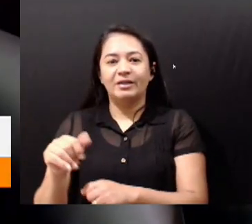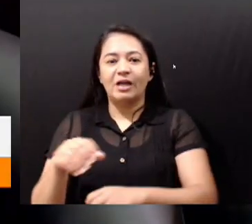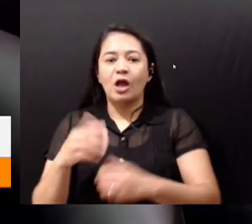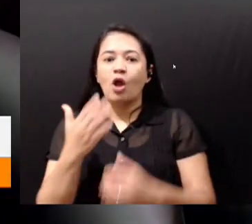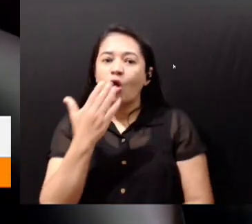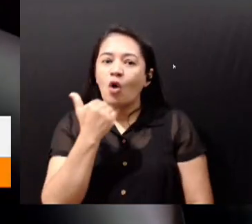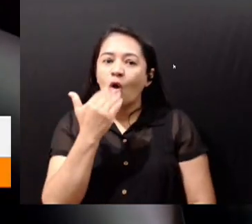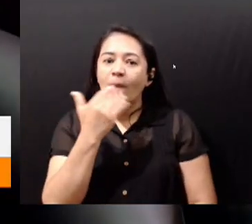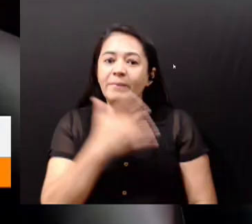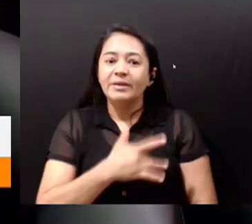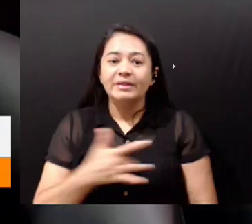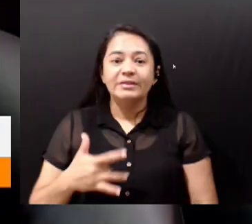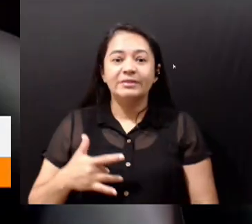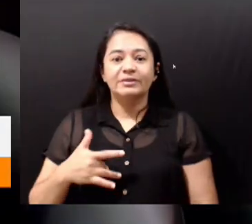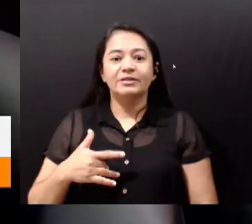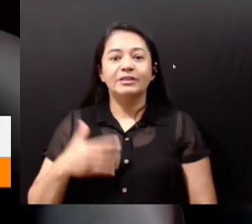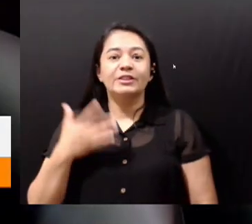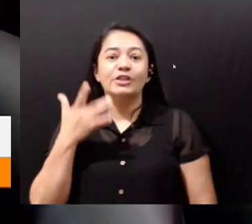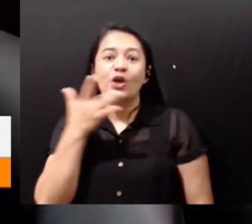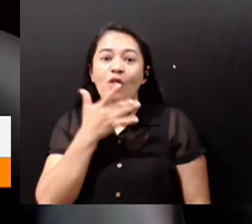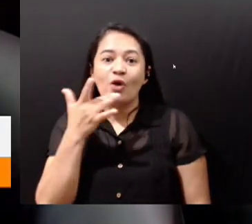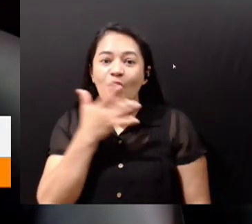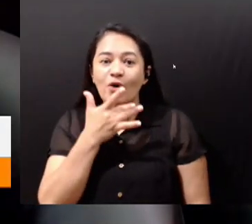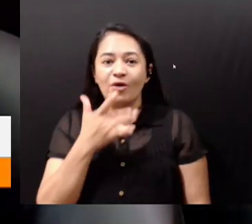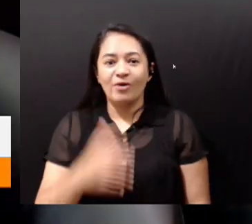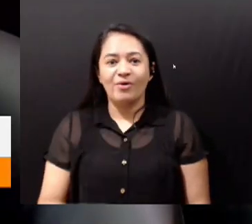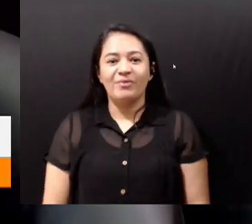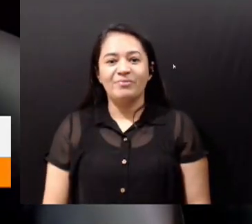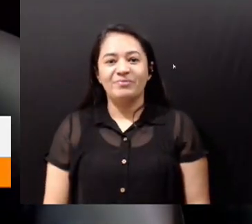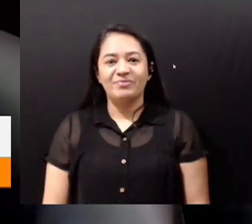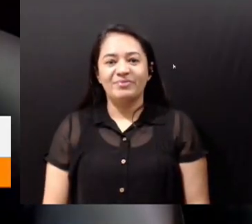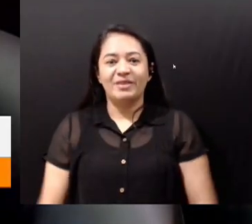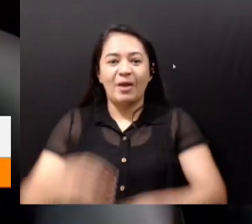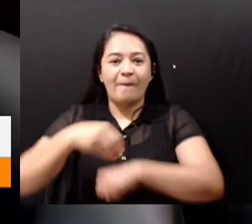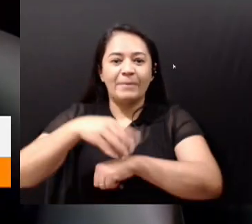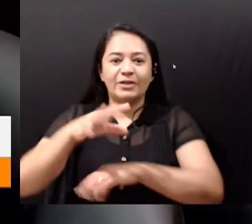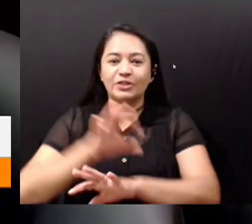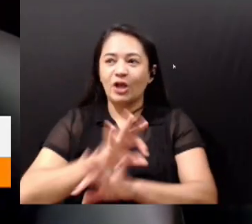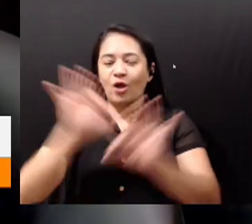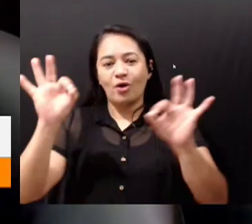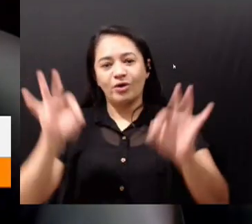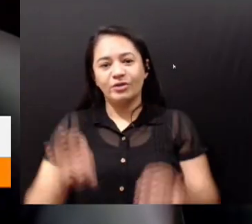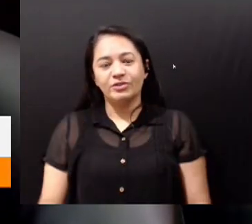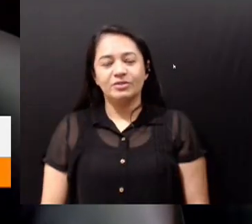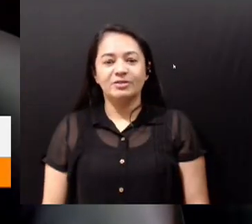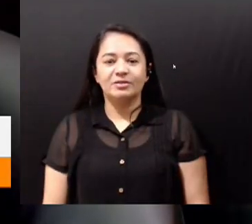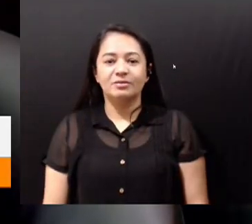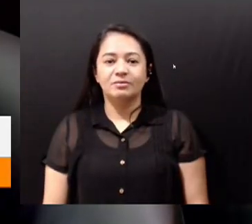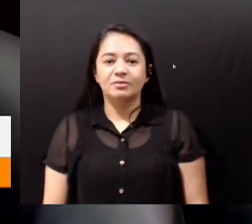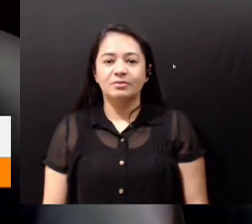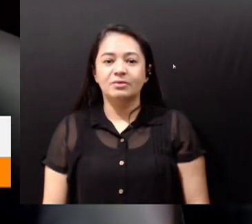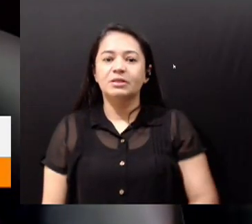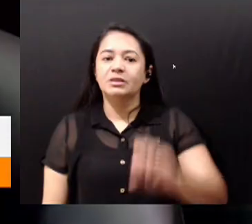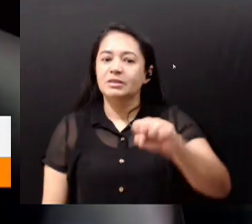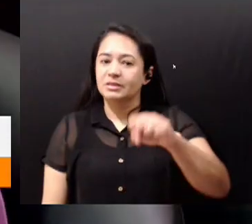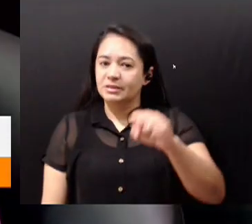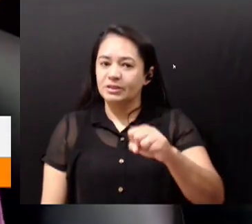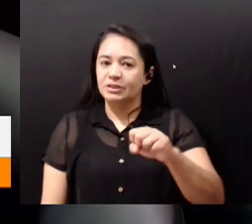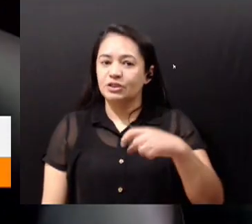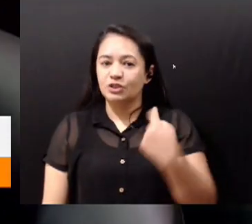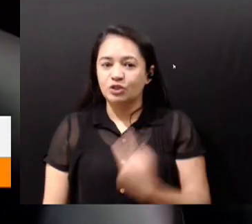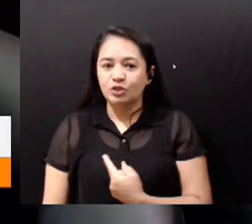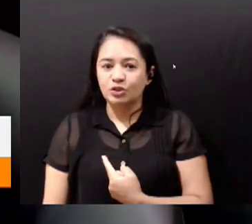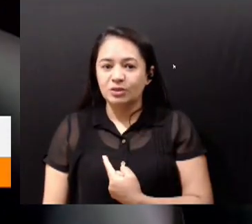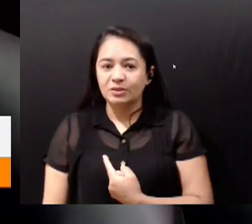e com Olha aí gosto. que dica boa. É uma dica boa aí para você em casa. Então assim, tem como sim a gente ter